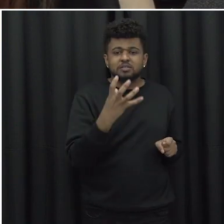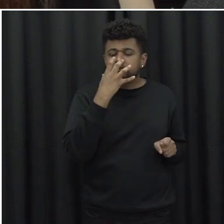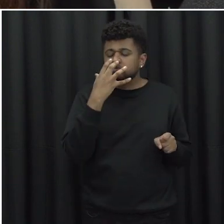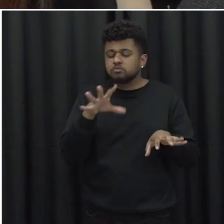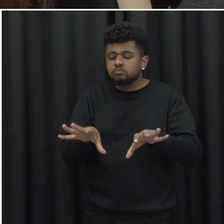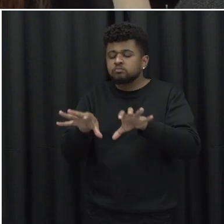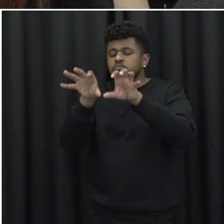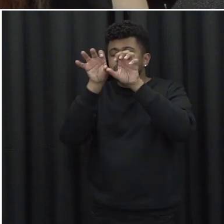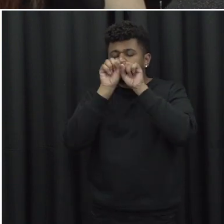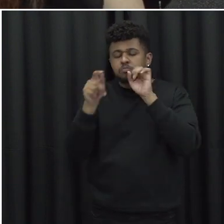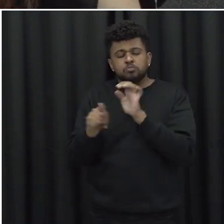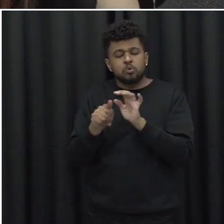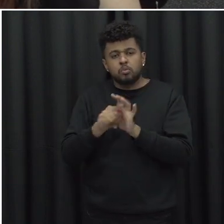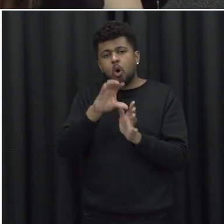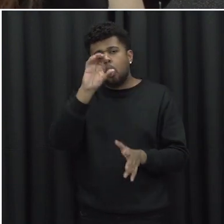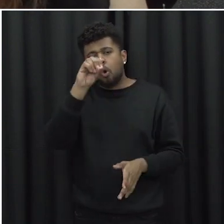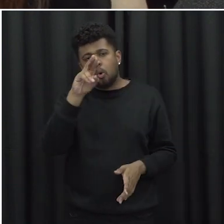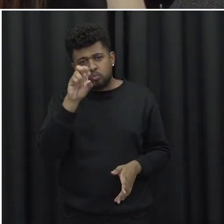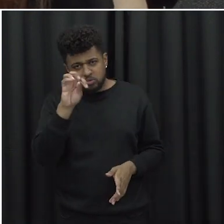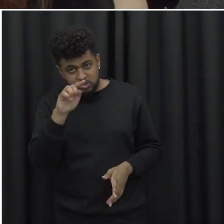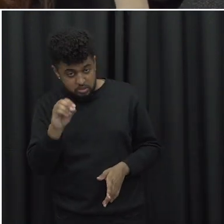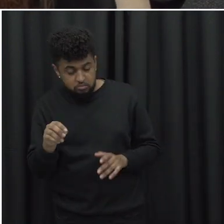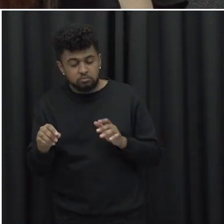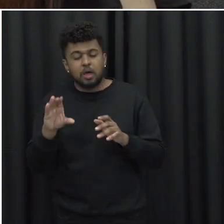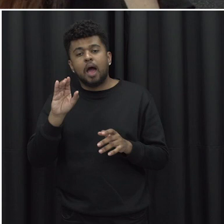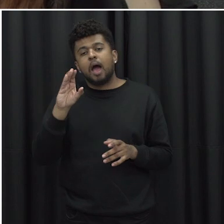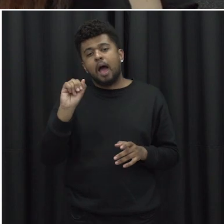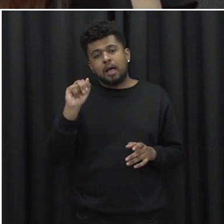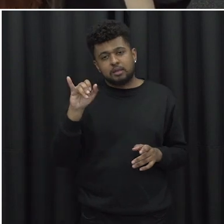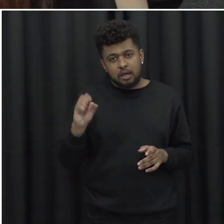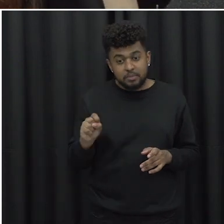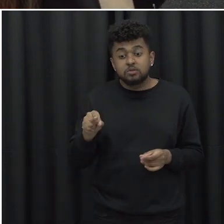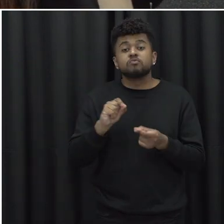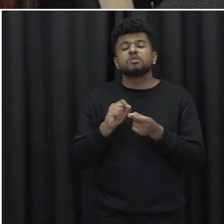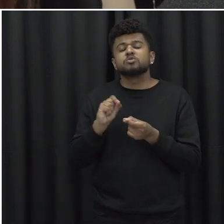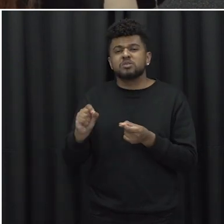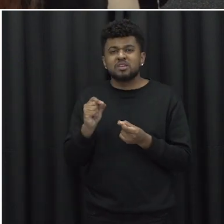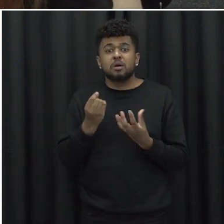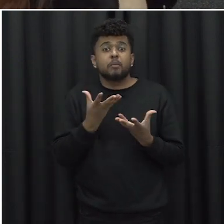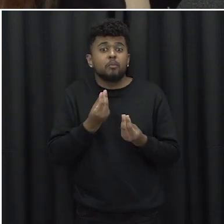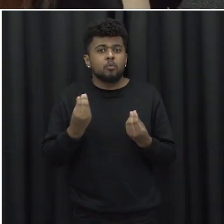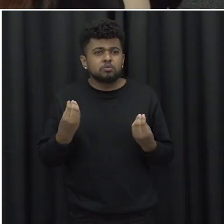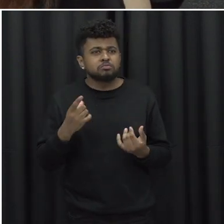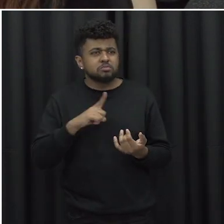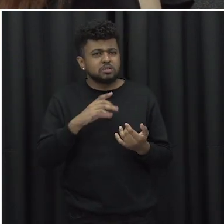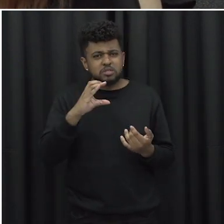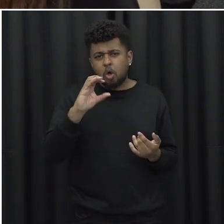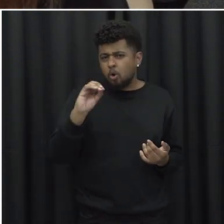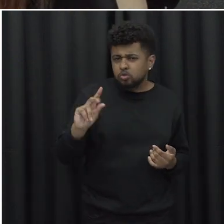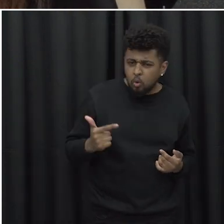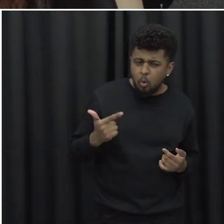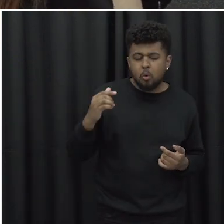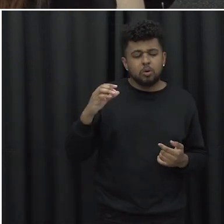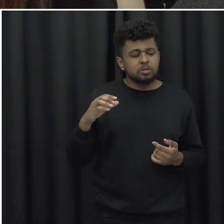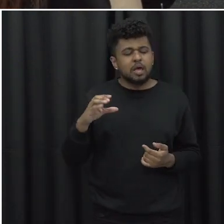essa inalação direta da fumaça ali produzida pela combustão, né, da cannabis. E isso faz com que